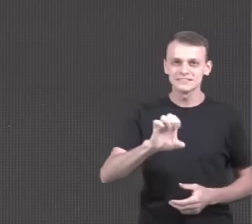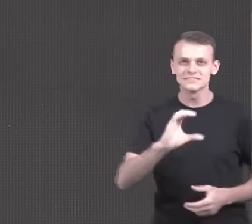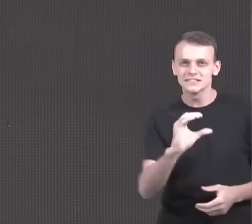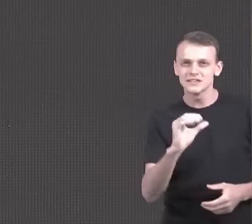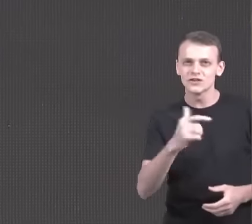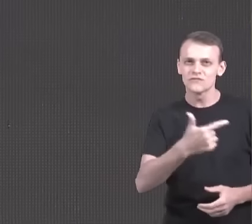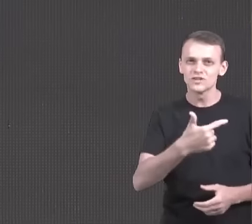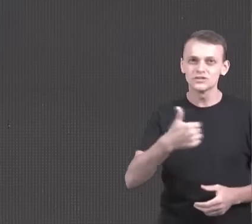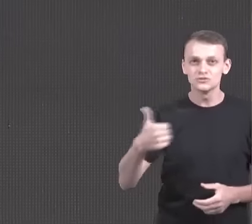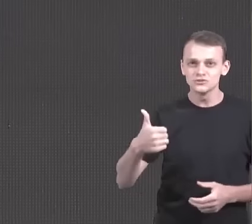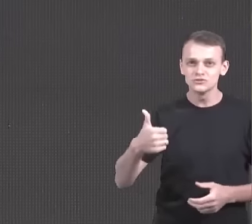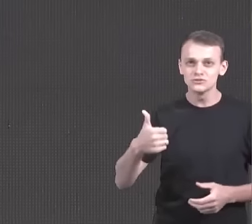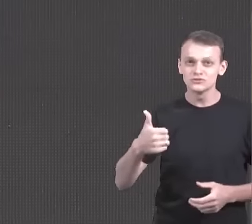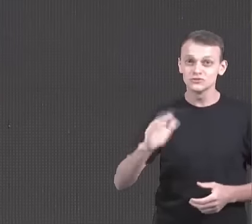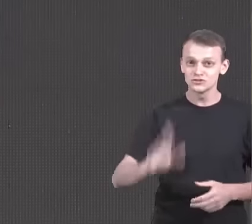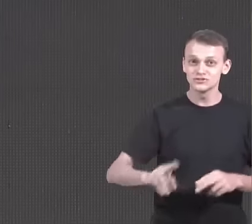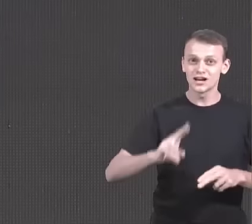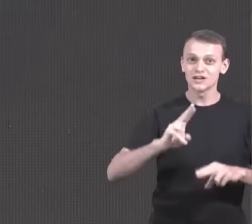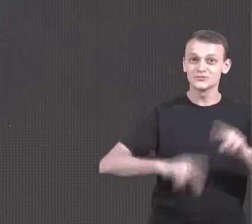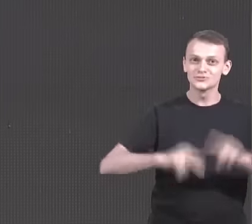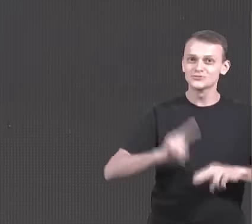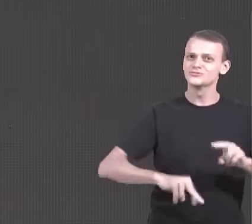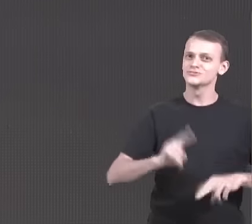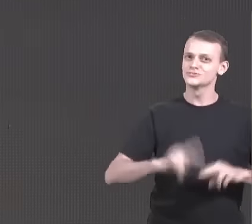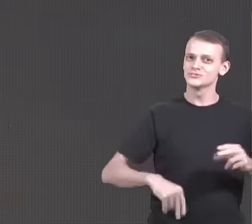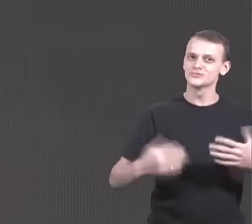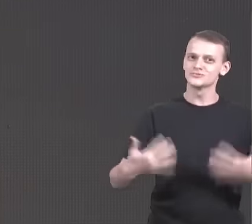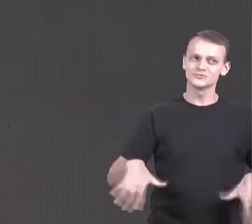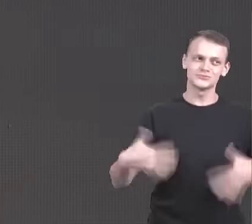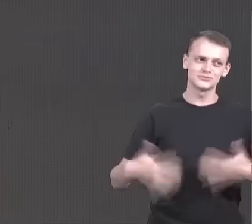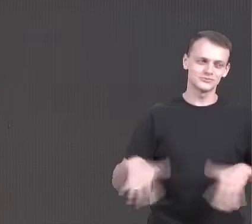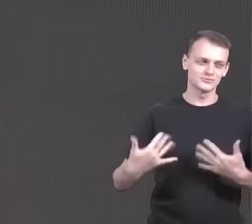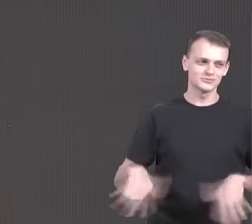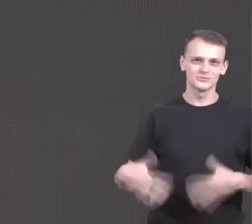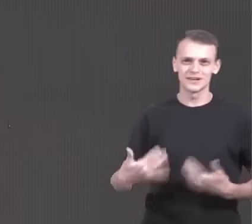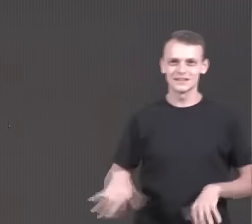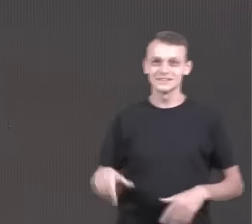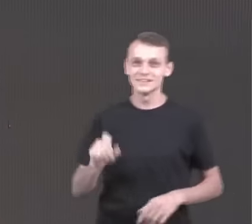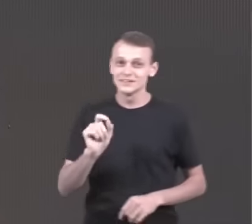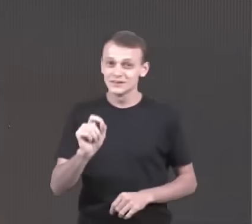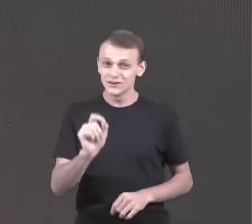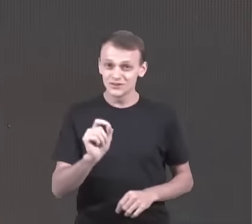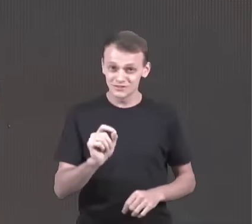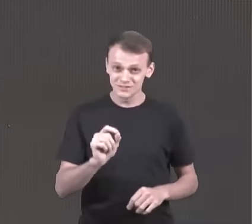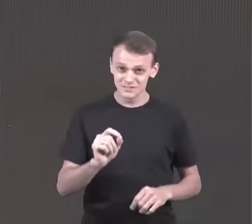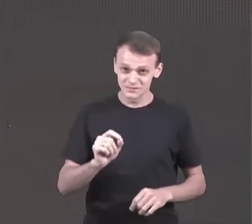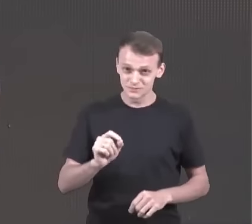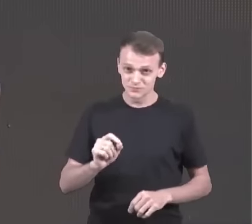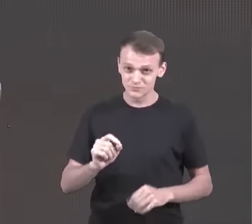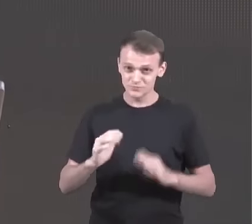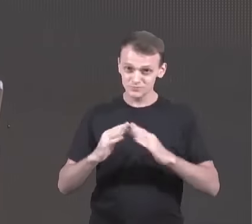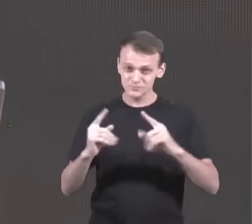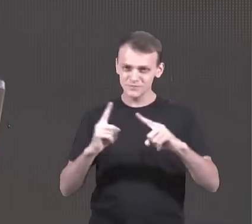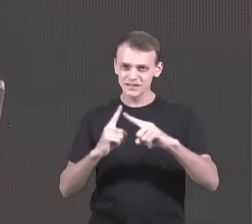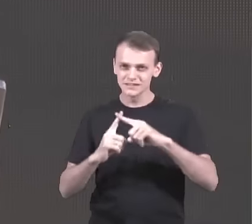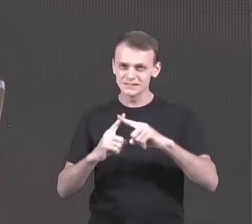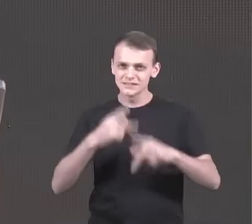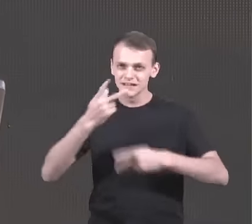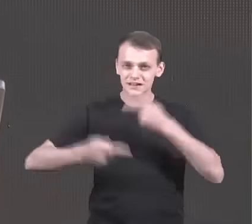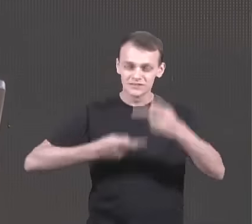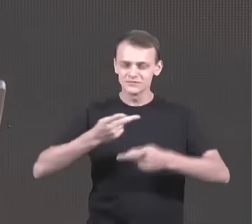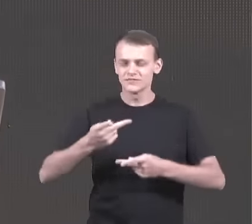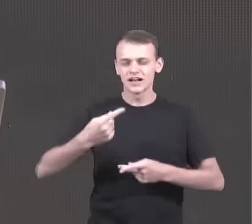junho, 21 de junho, para dizer que estamos prontos para o